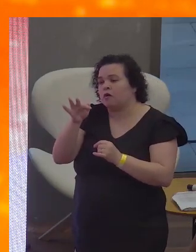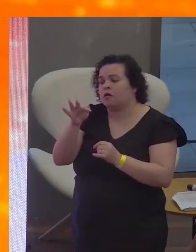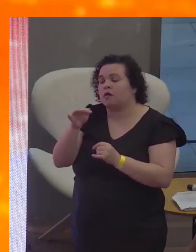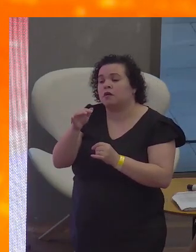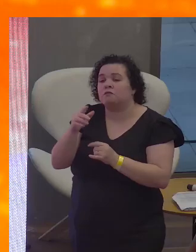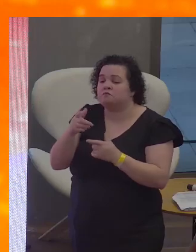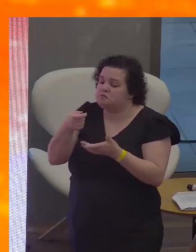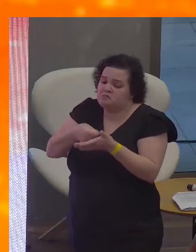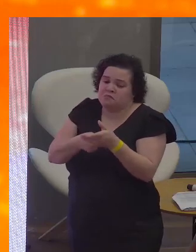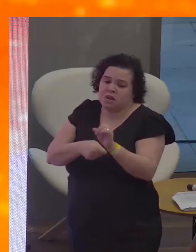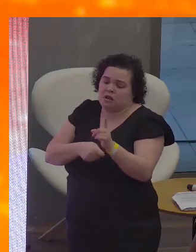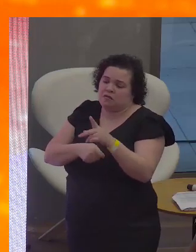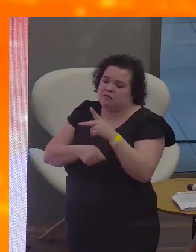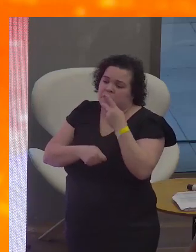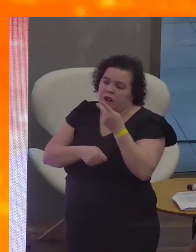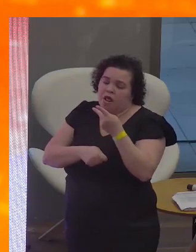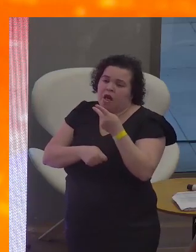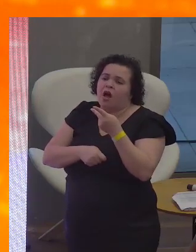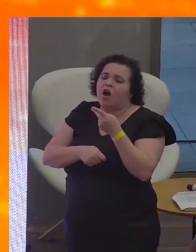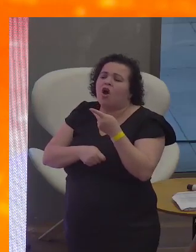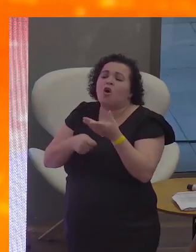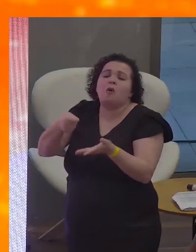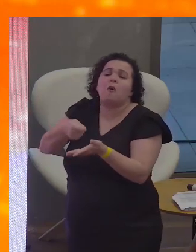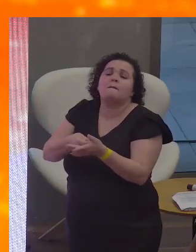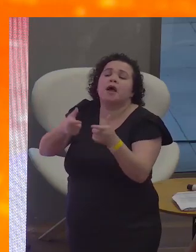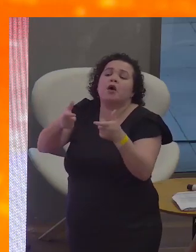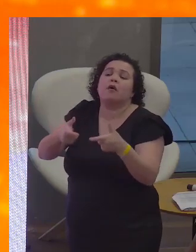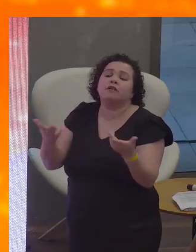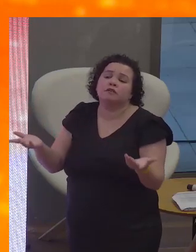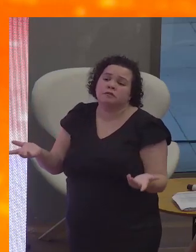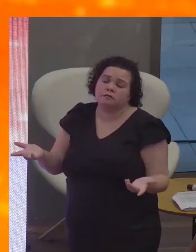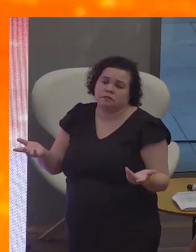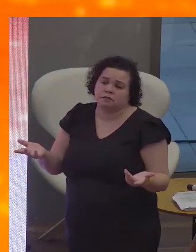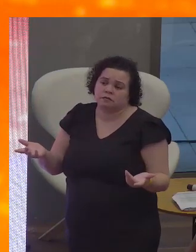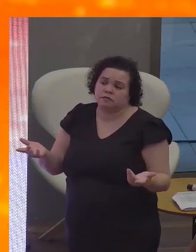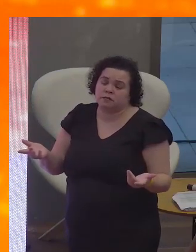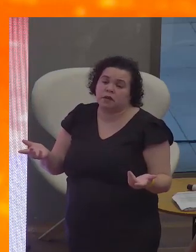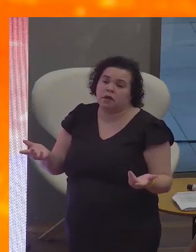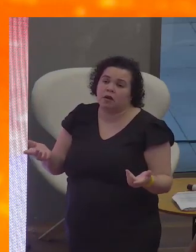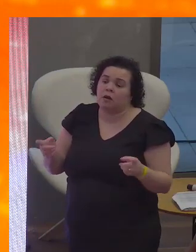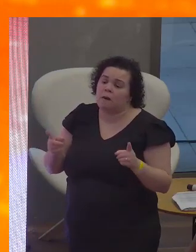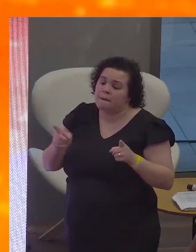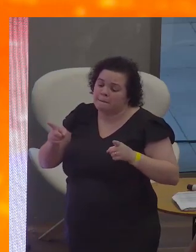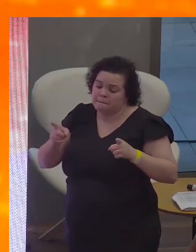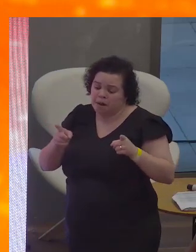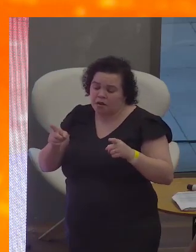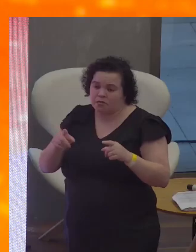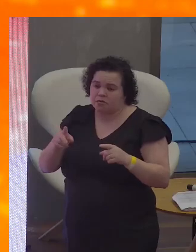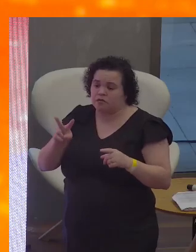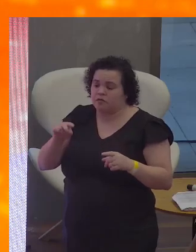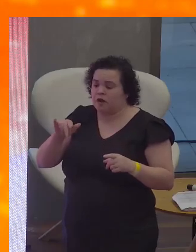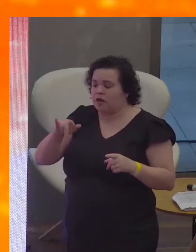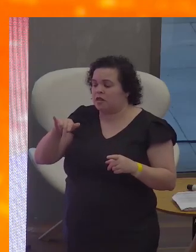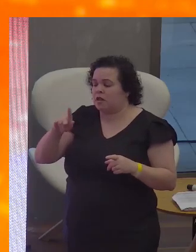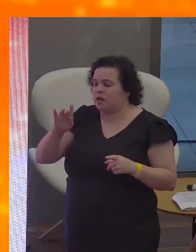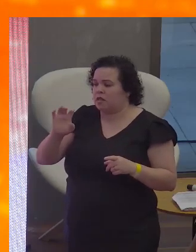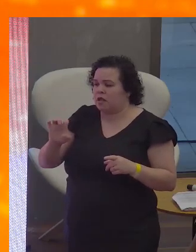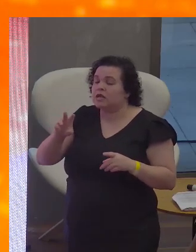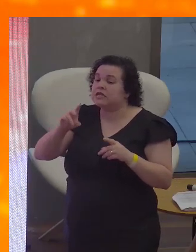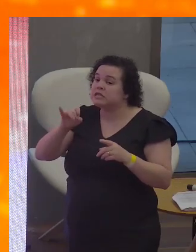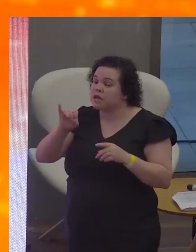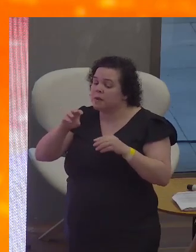não tenho obrigatoriedade de dizer de onde eu comprei, qual é o prazo de validade, se eu comprei pó, se eu comprei